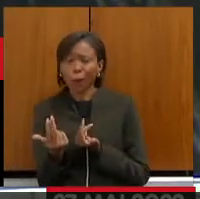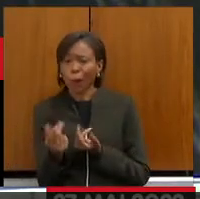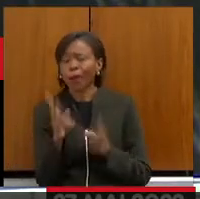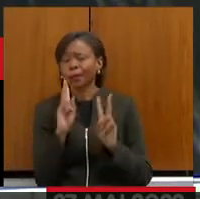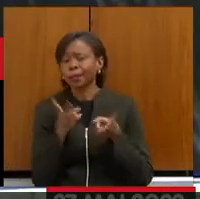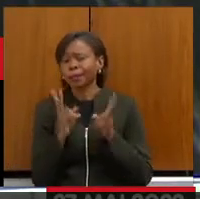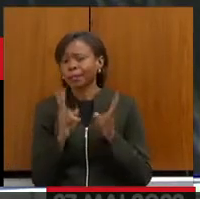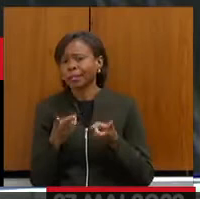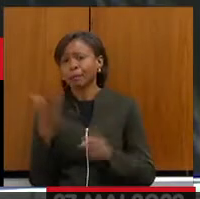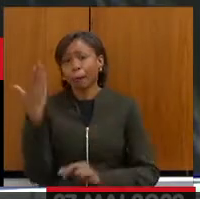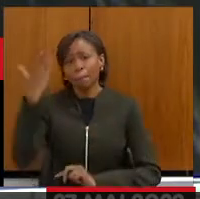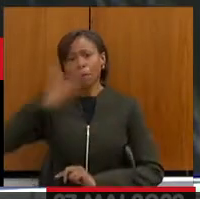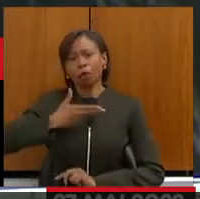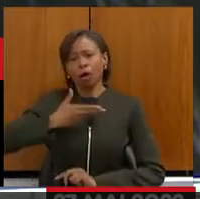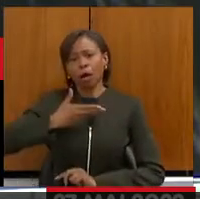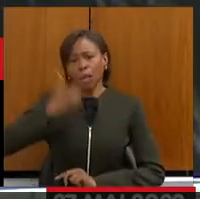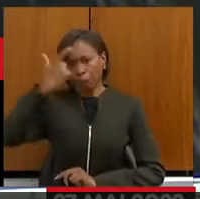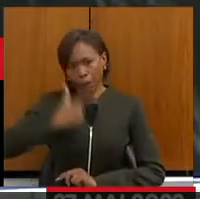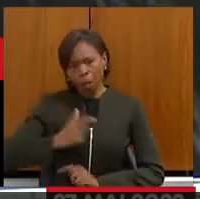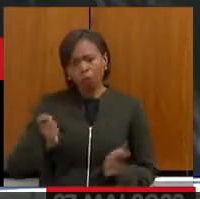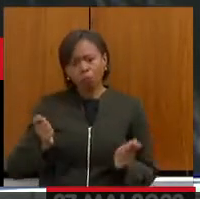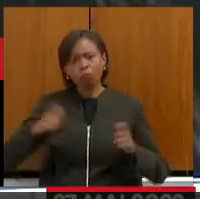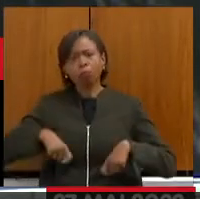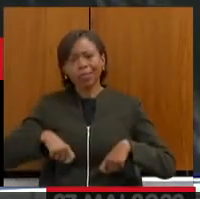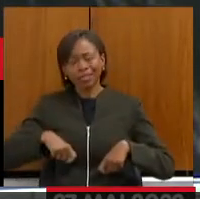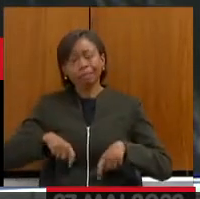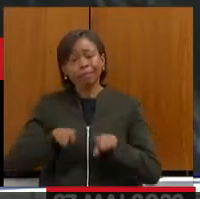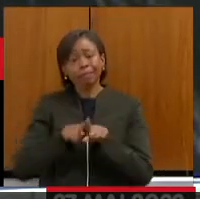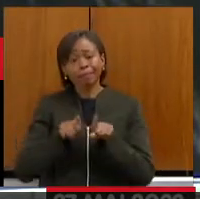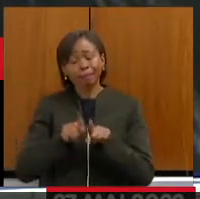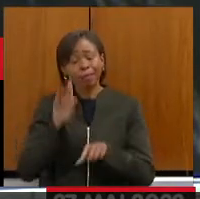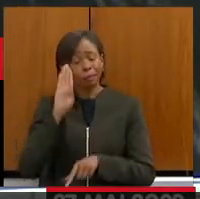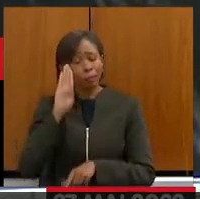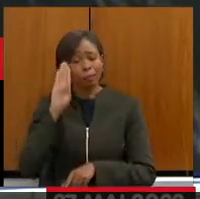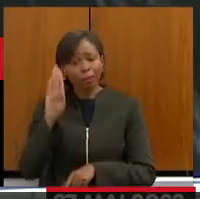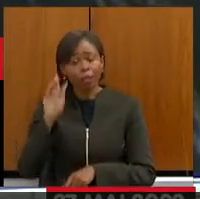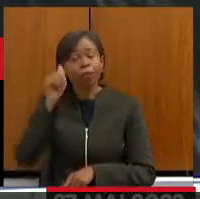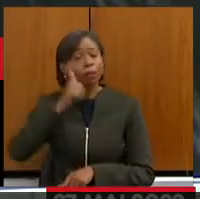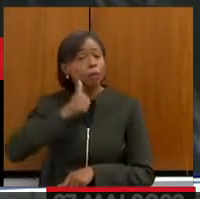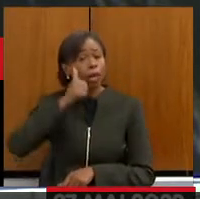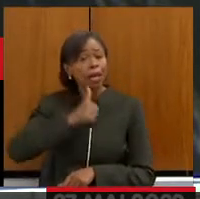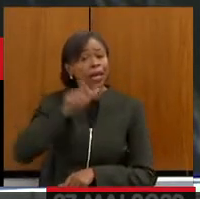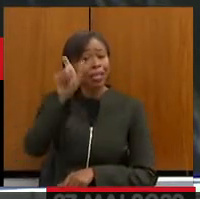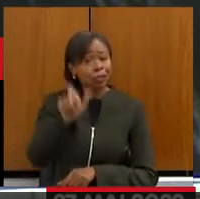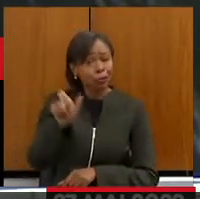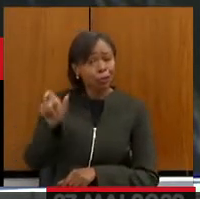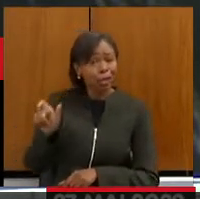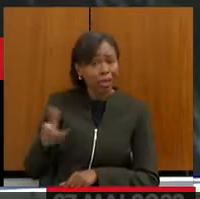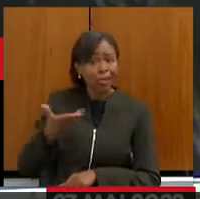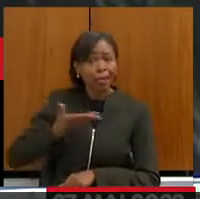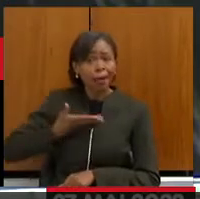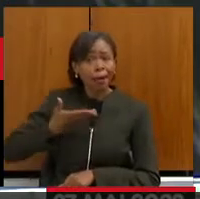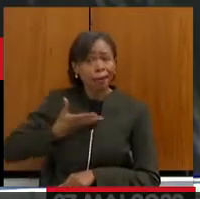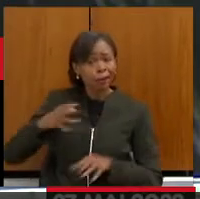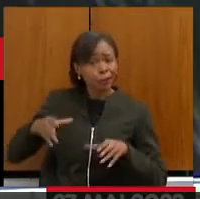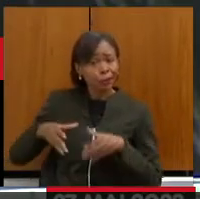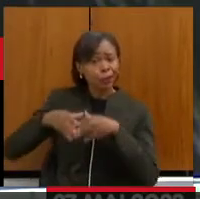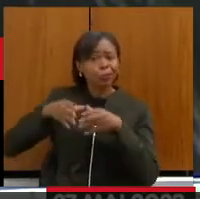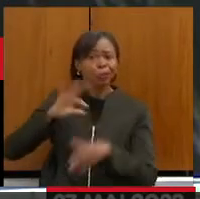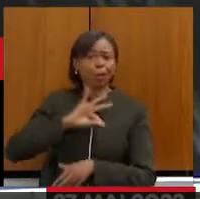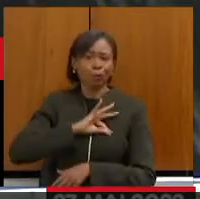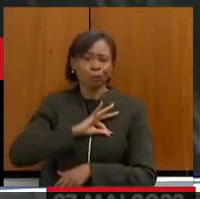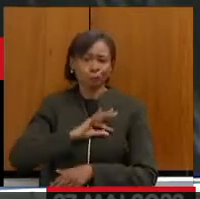temos que pro o valor inclusive para as mulheres escolas inclusive pelas mulheres colegas também